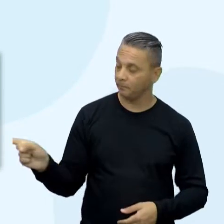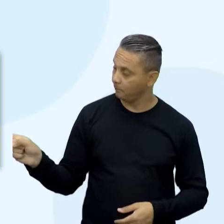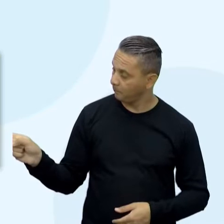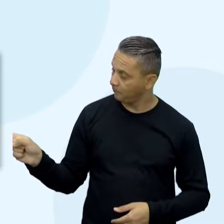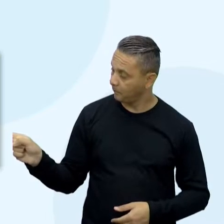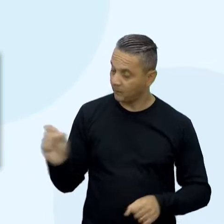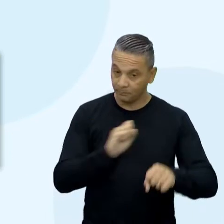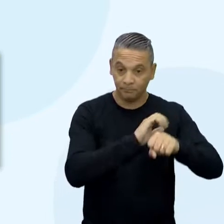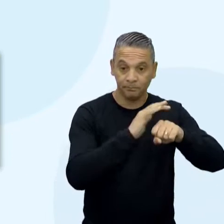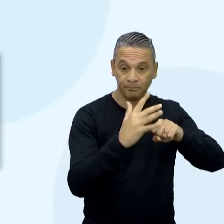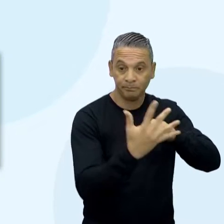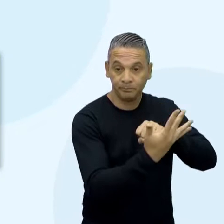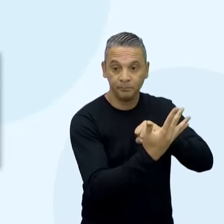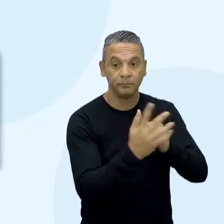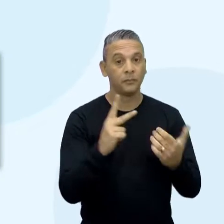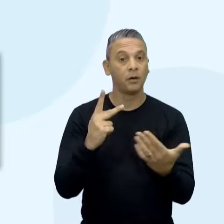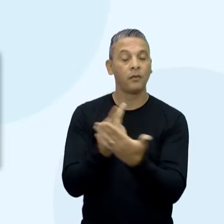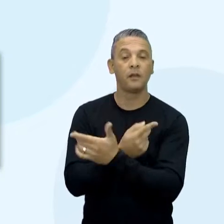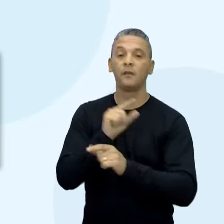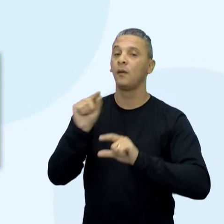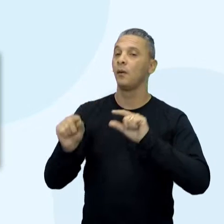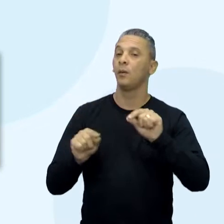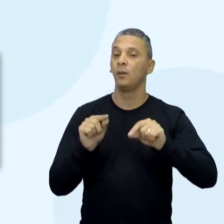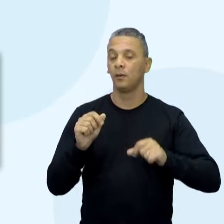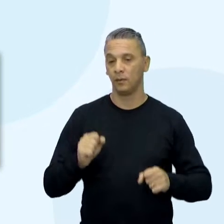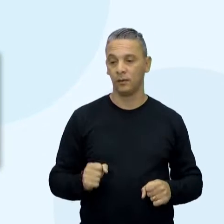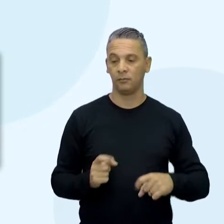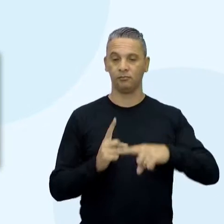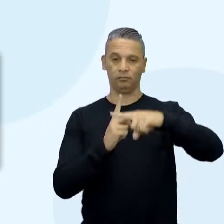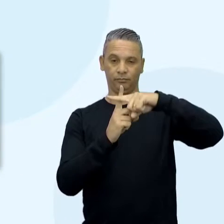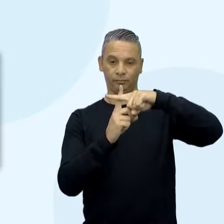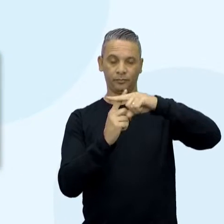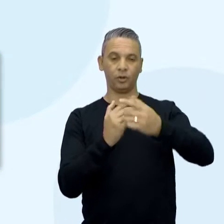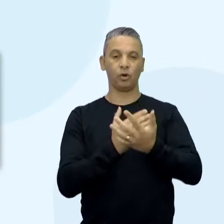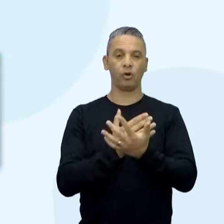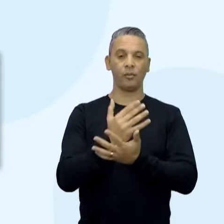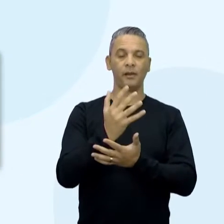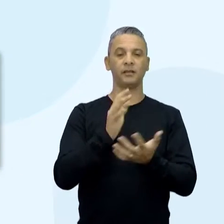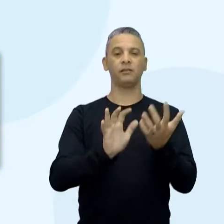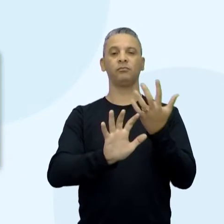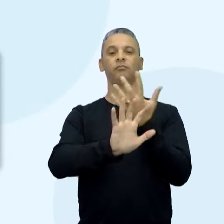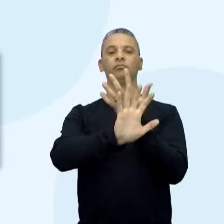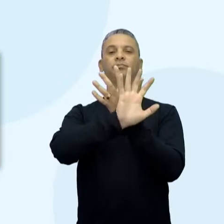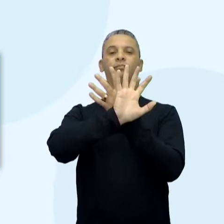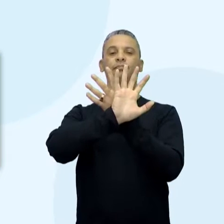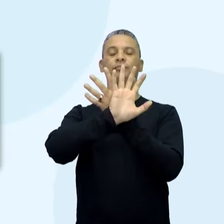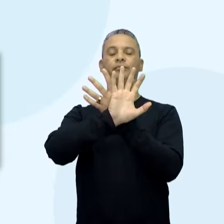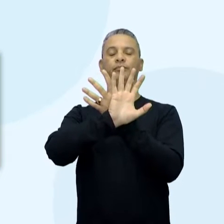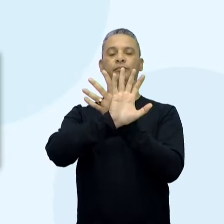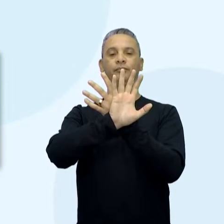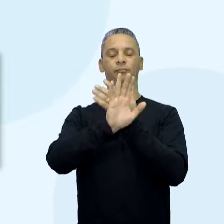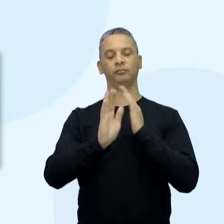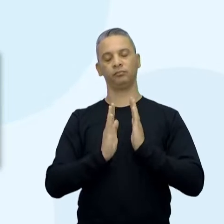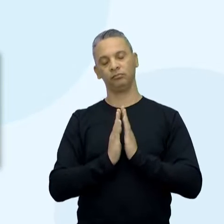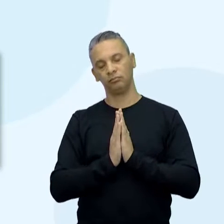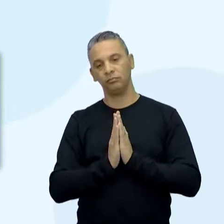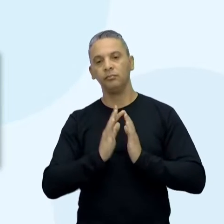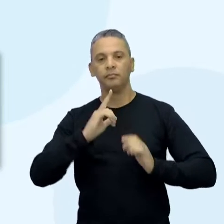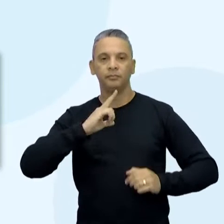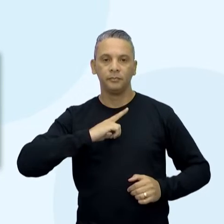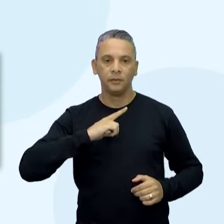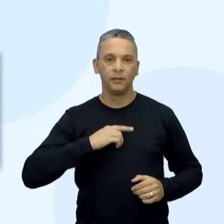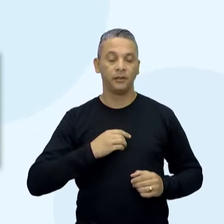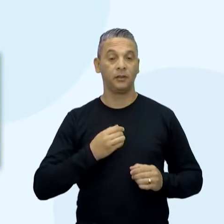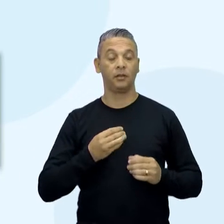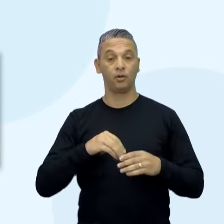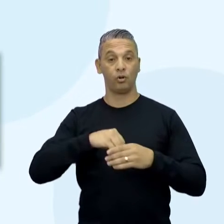é: durante a pandemia de Covid-19, a catedral passou a fazer celebrações online e